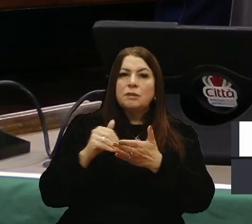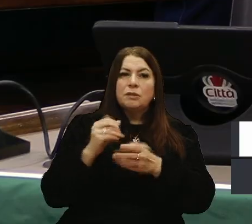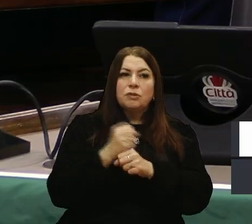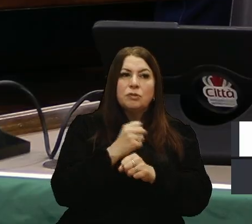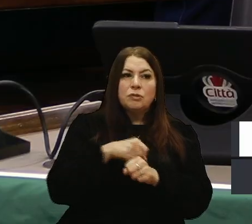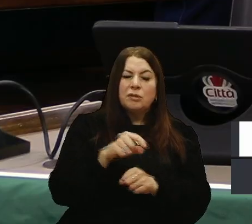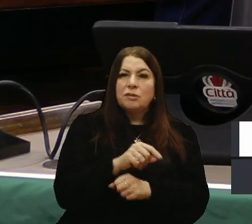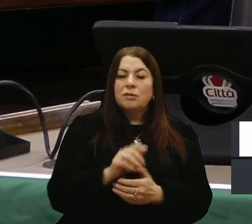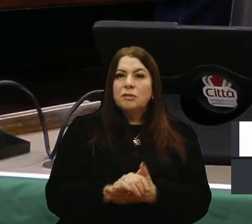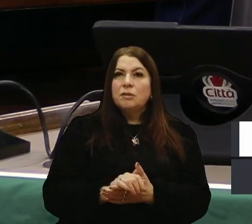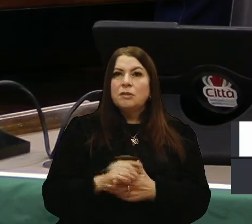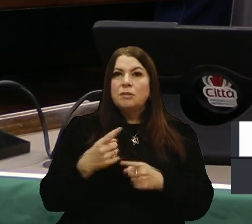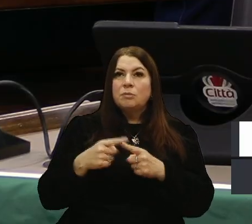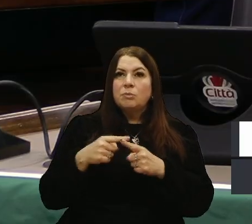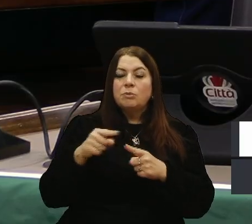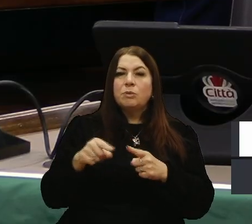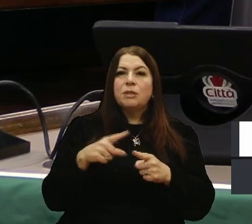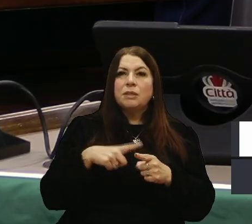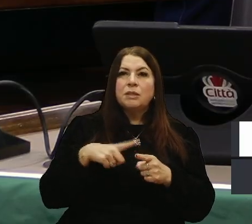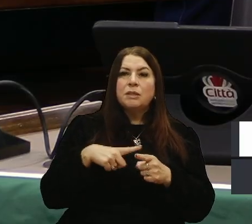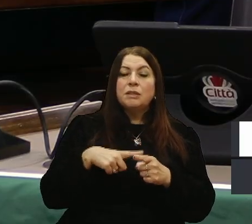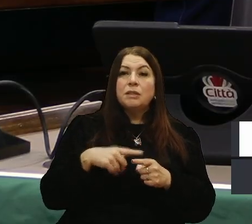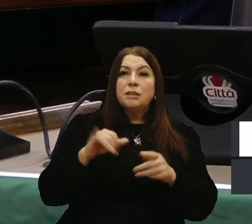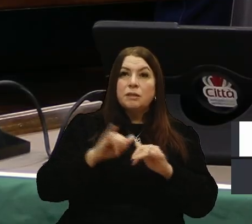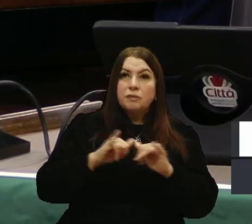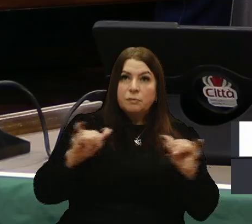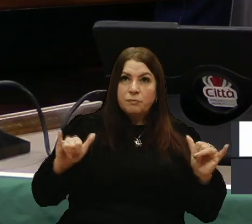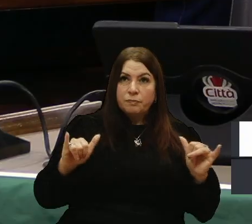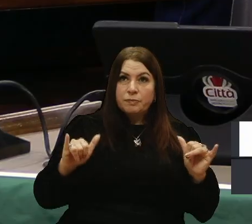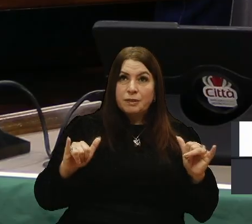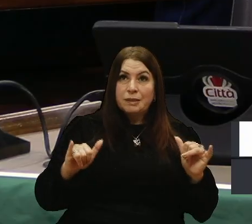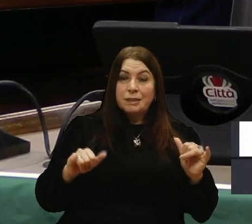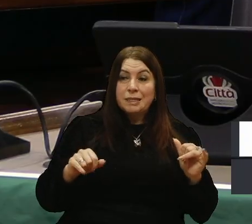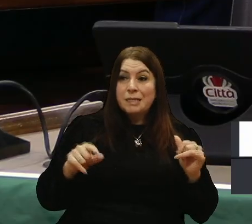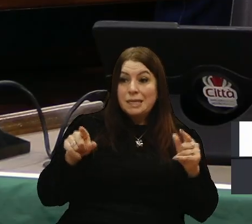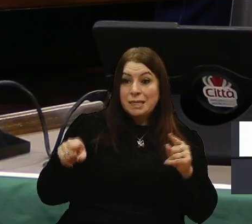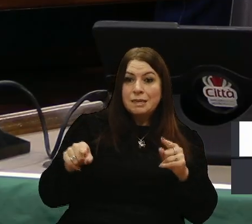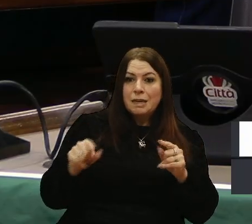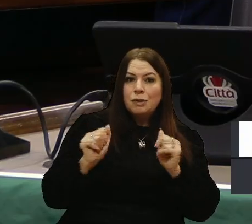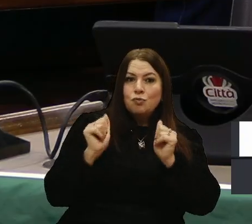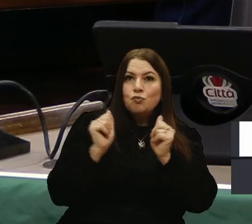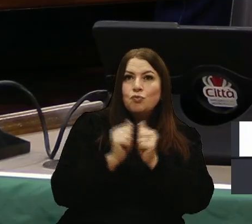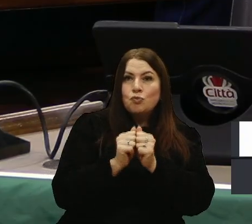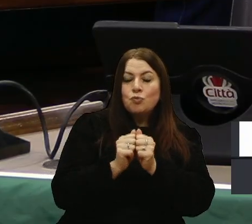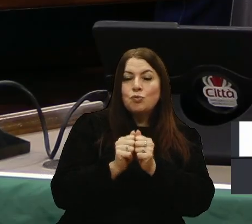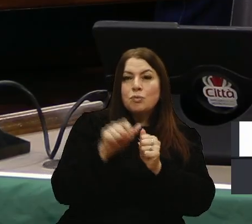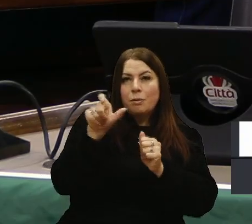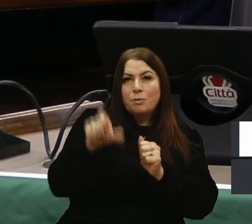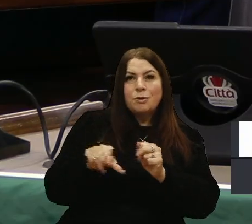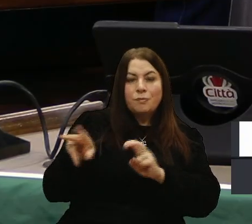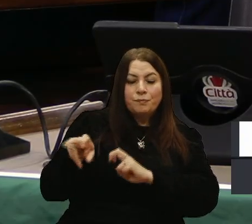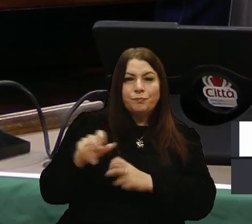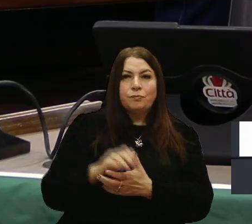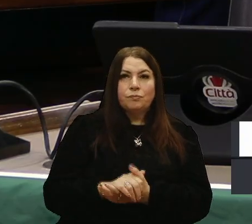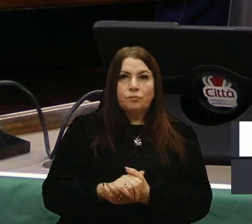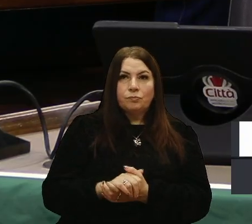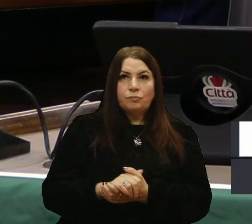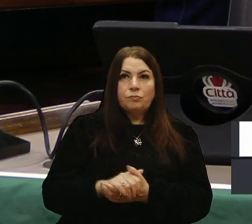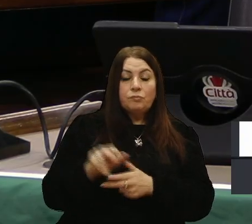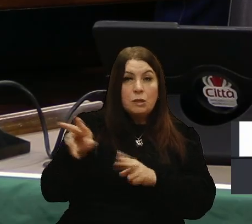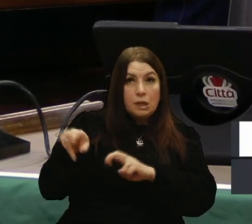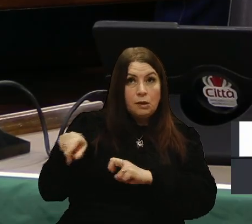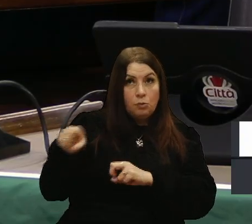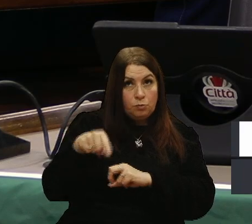Isso tudo para quê? Para ter a informação na mão do agricultor. E o